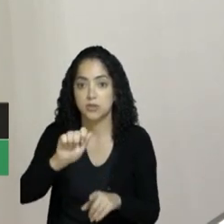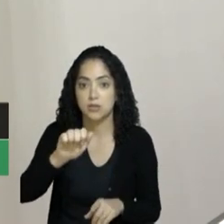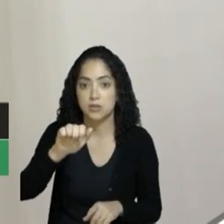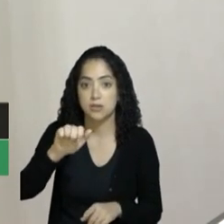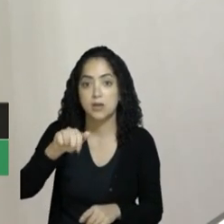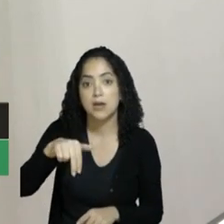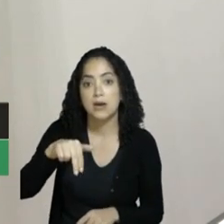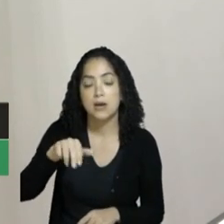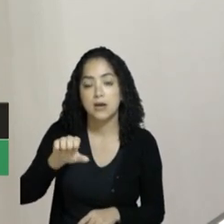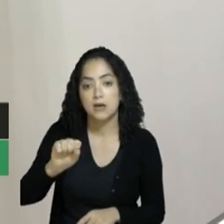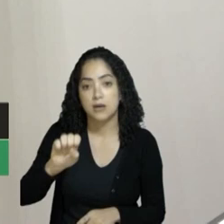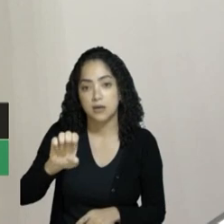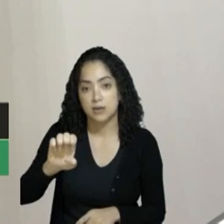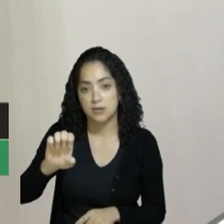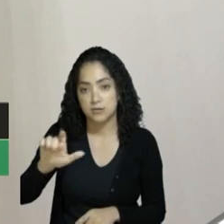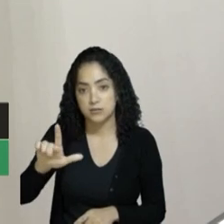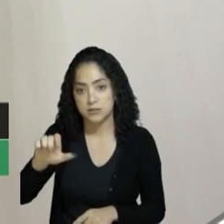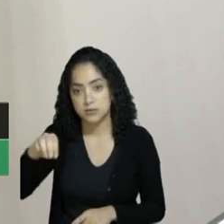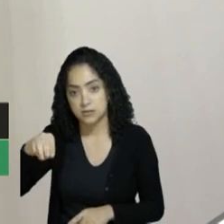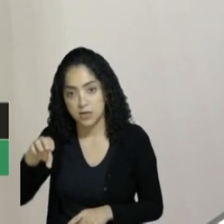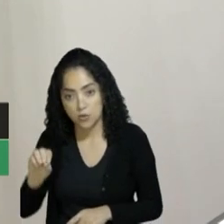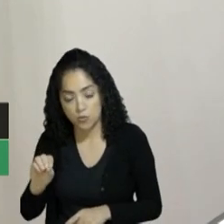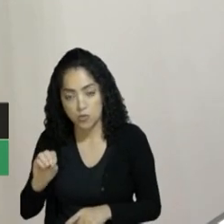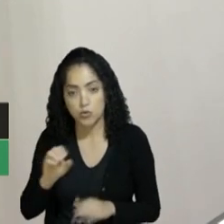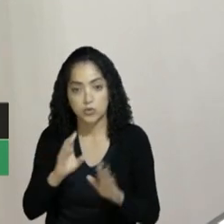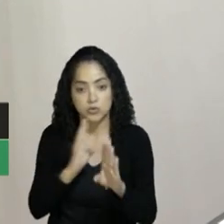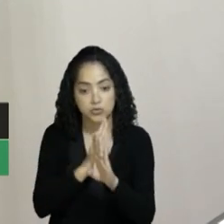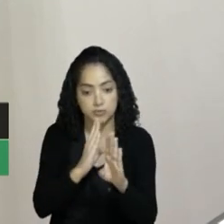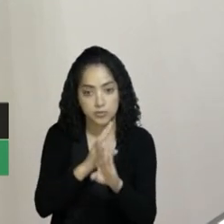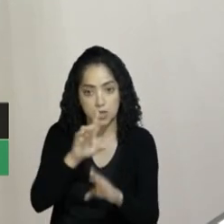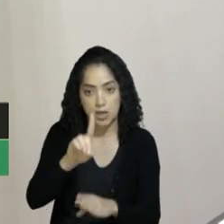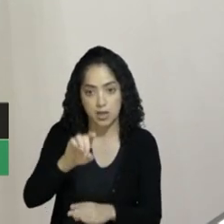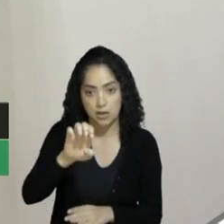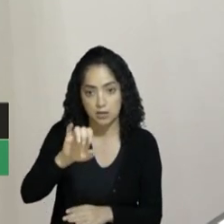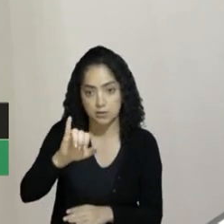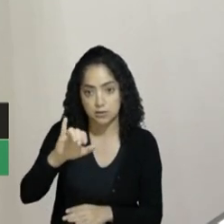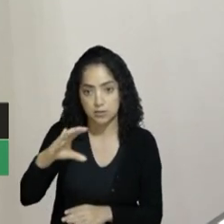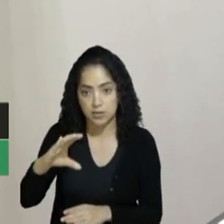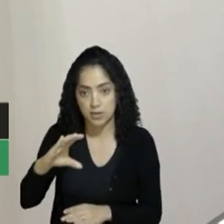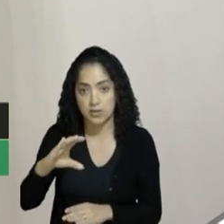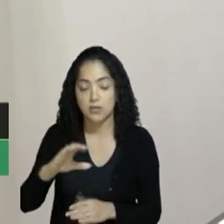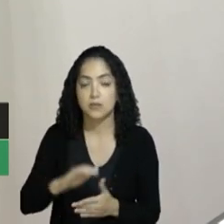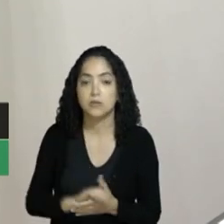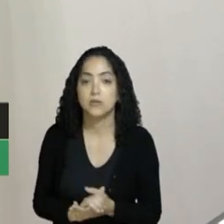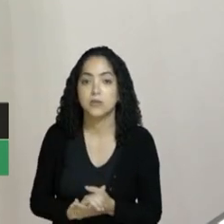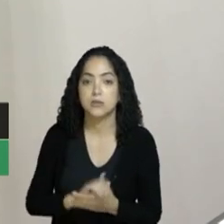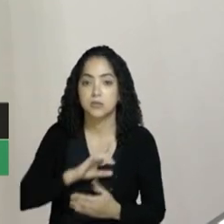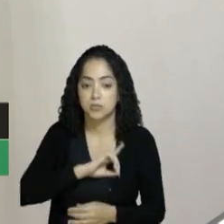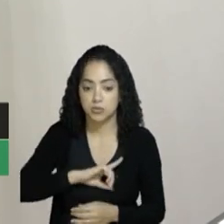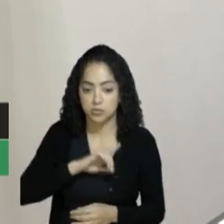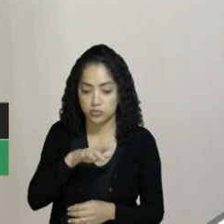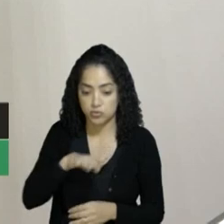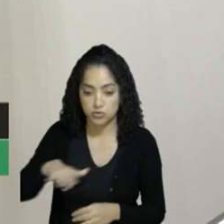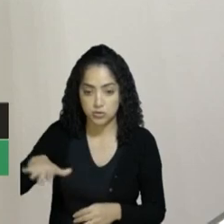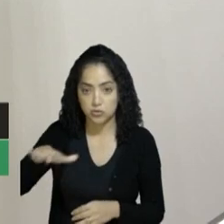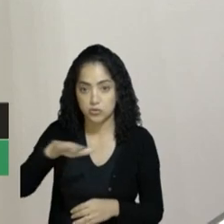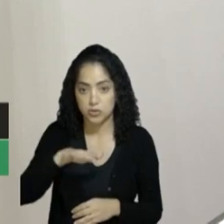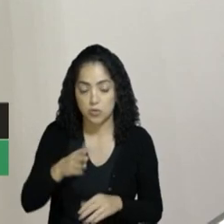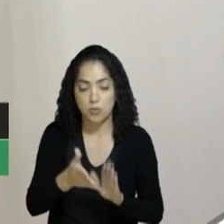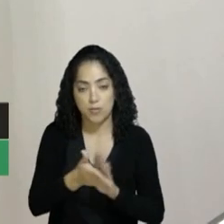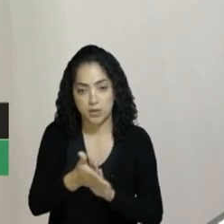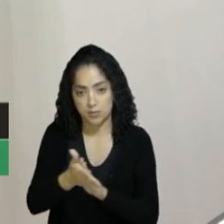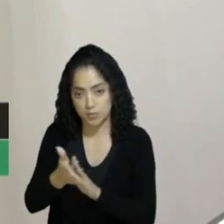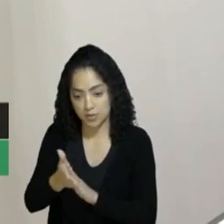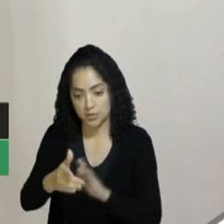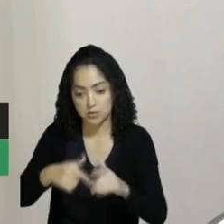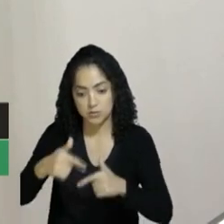Divisão Estadual de Investigação Criminal, a DEIC, o delegado Ulisses Gabriel, diretor-geral da Polícia Civil, os parabéns por